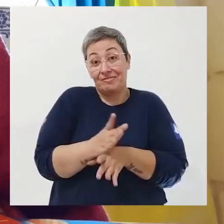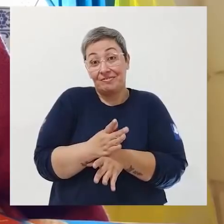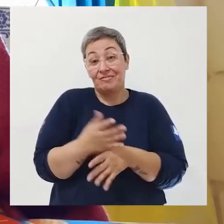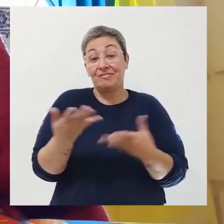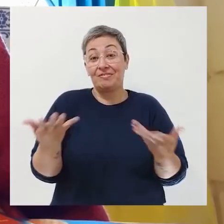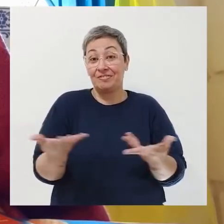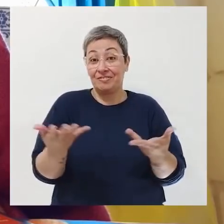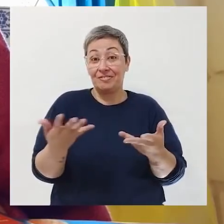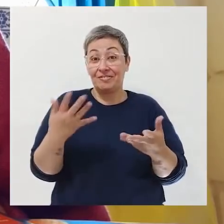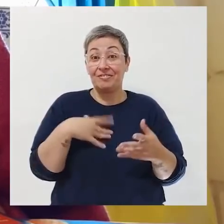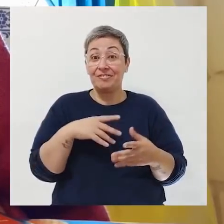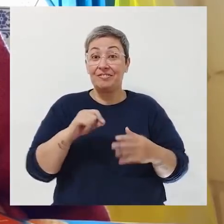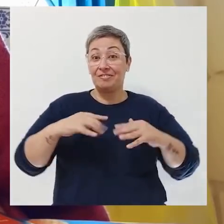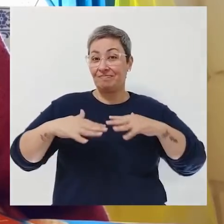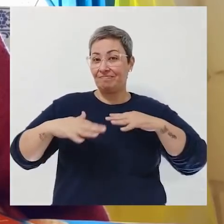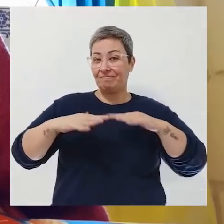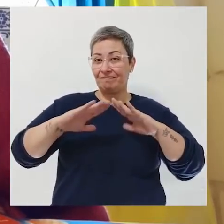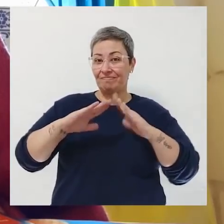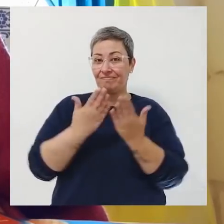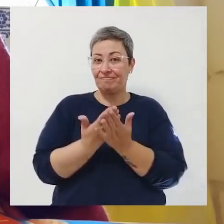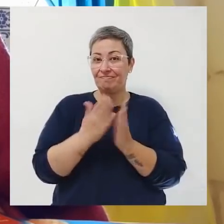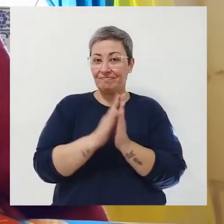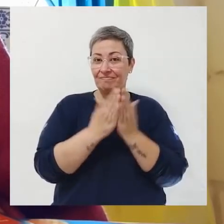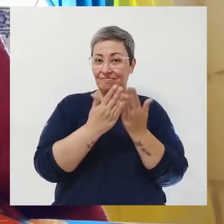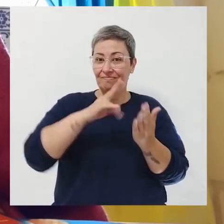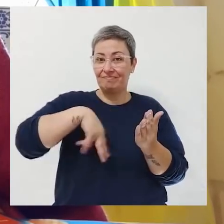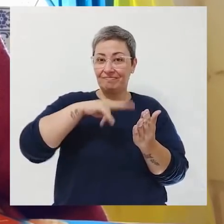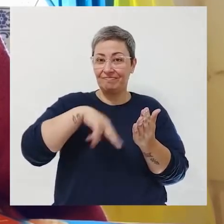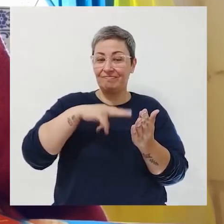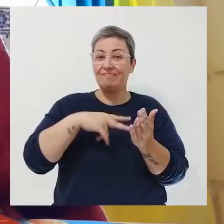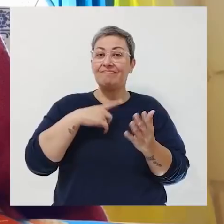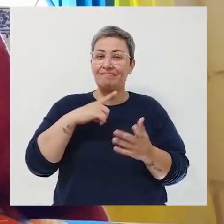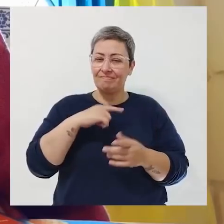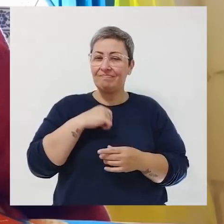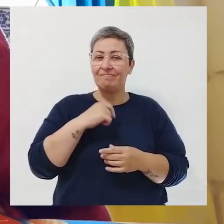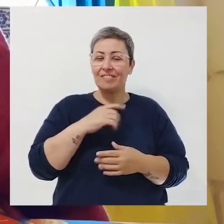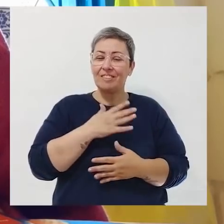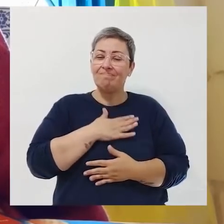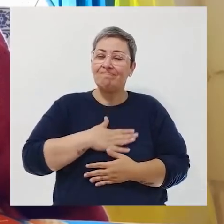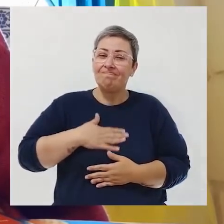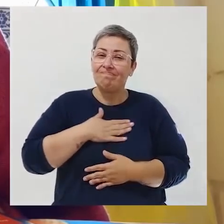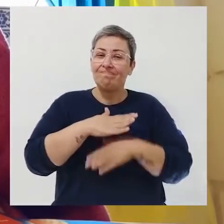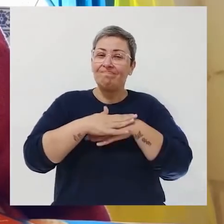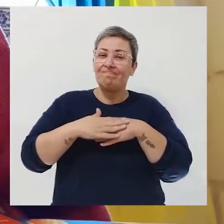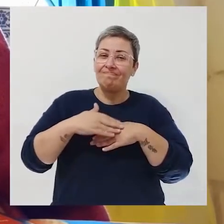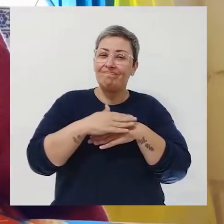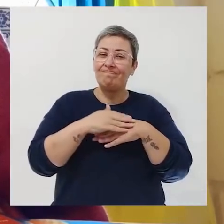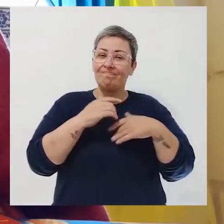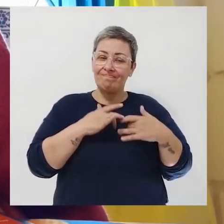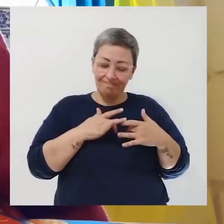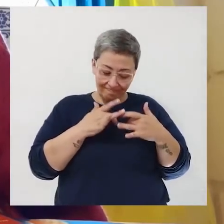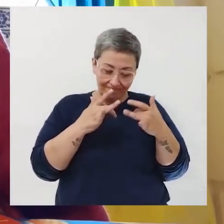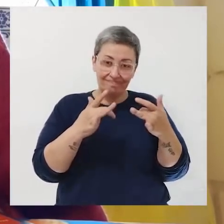fiz. Neste nosso movimento por uma escola literária, tem afeto, tem